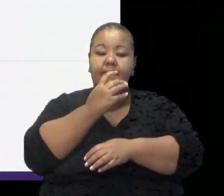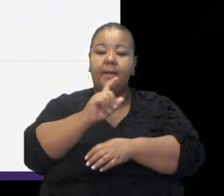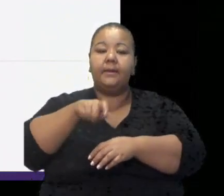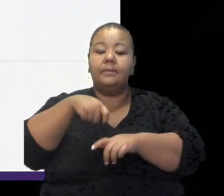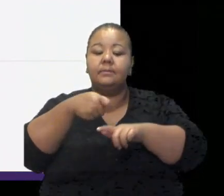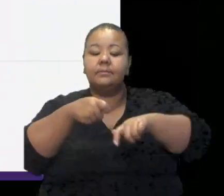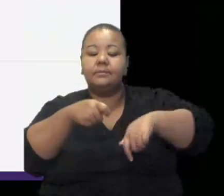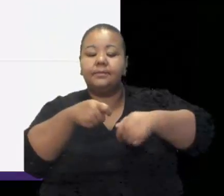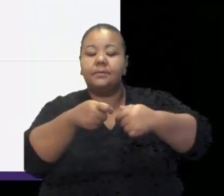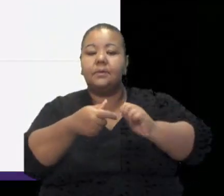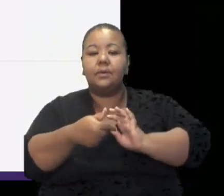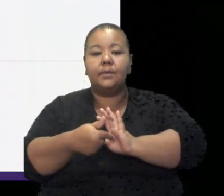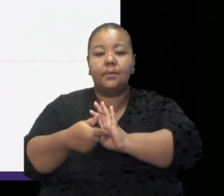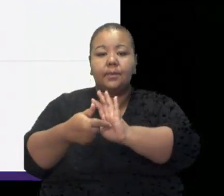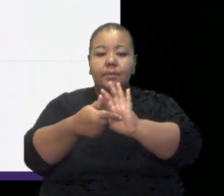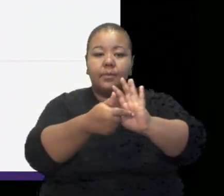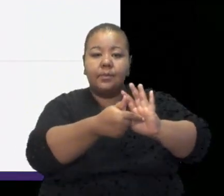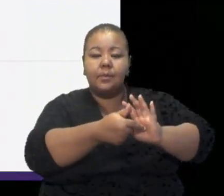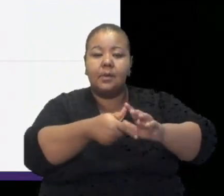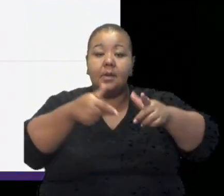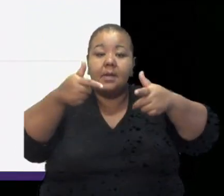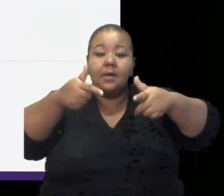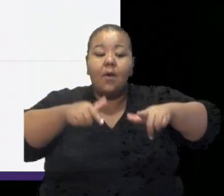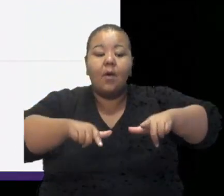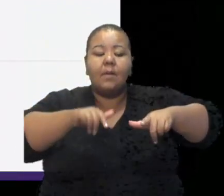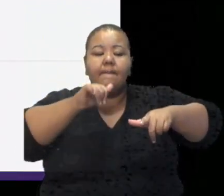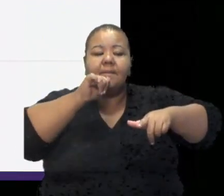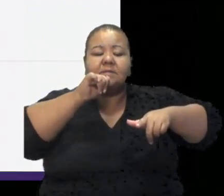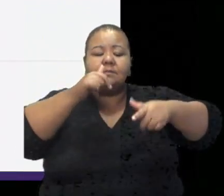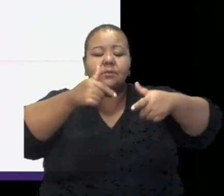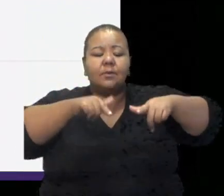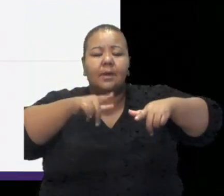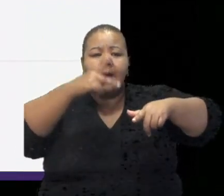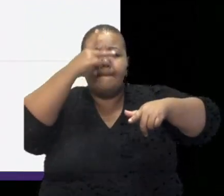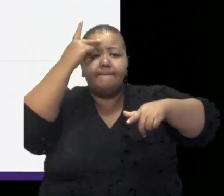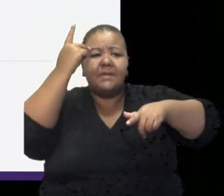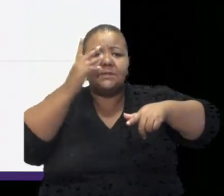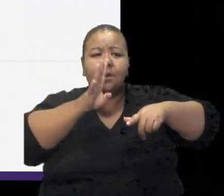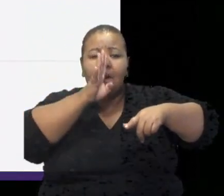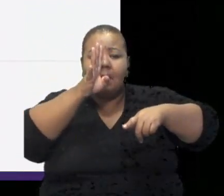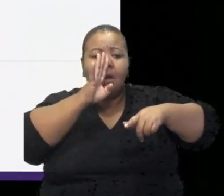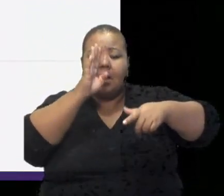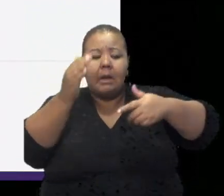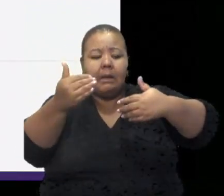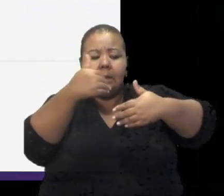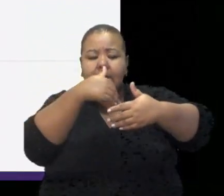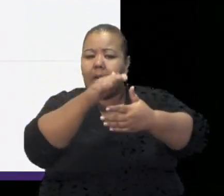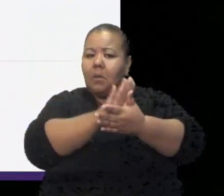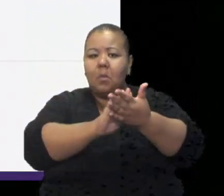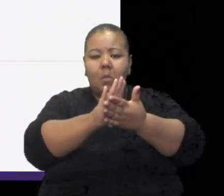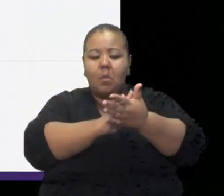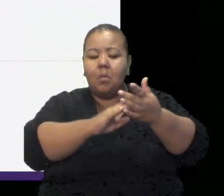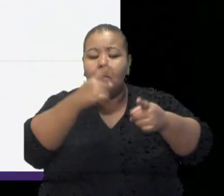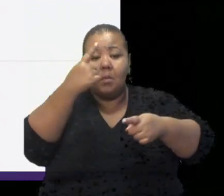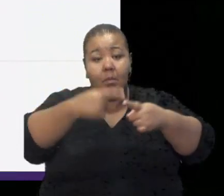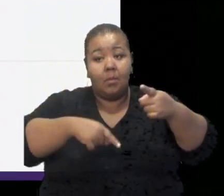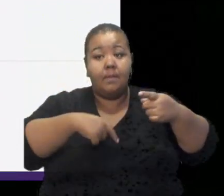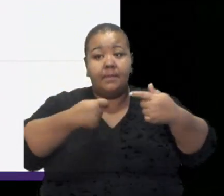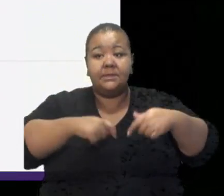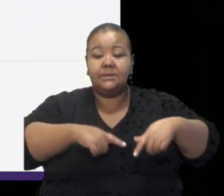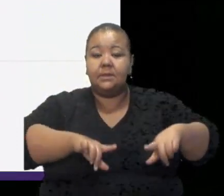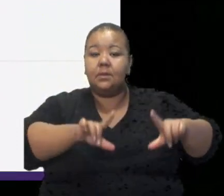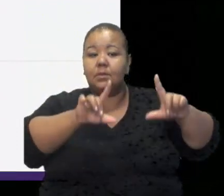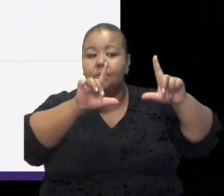sinalizados, né? As áreas de acesso restritos devem estar definidas e todos os pontos devem estar muito bem destacados para que não